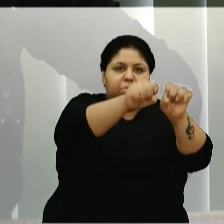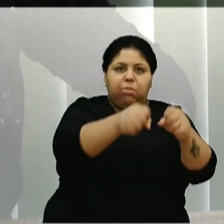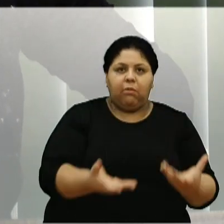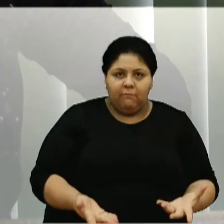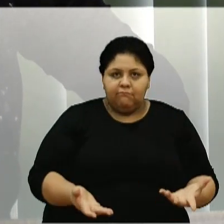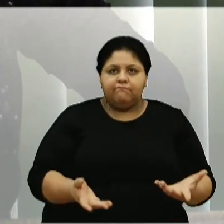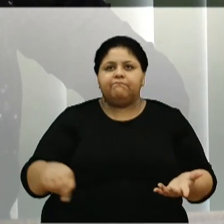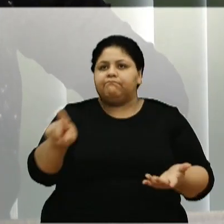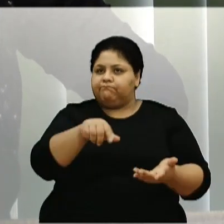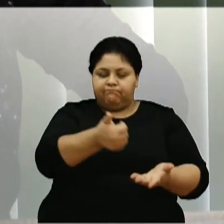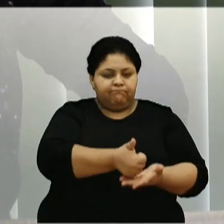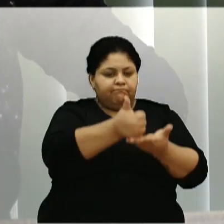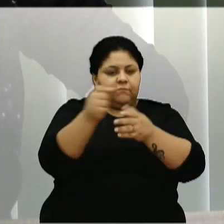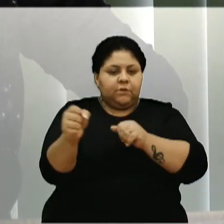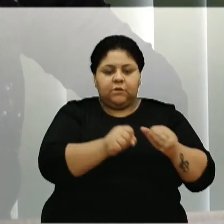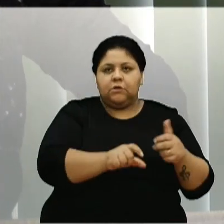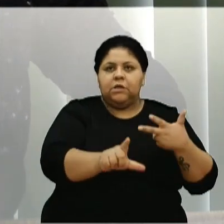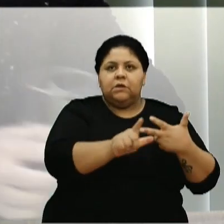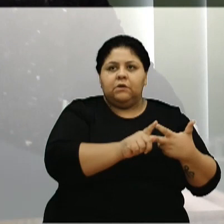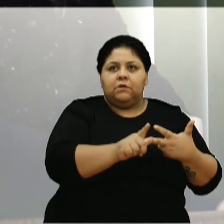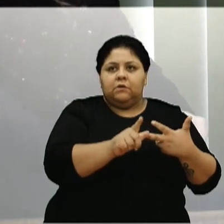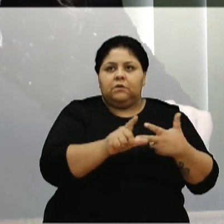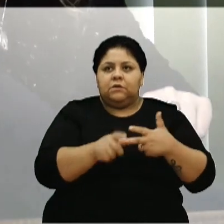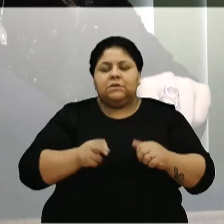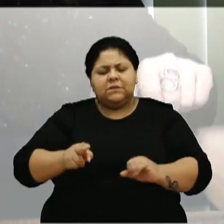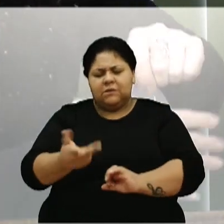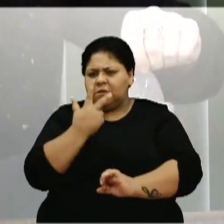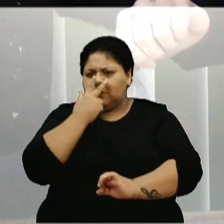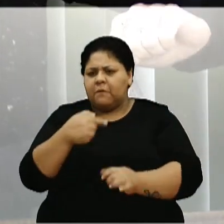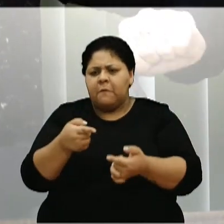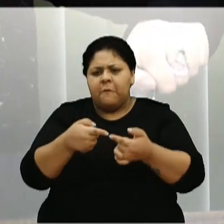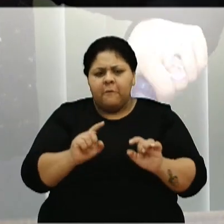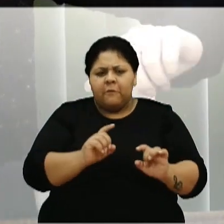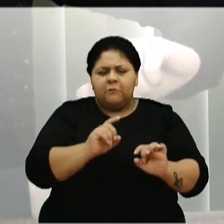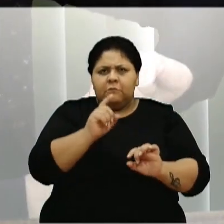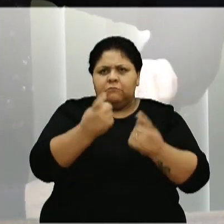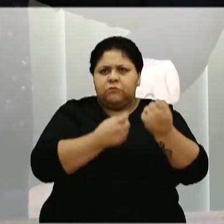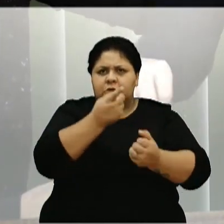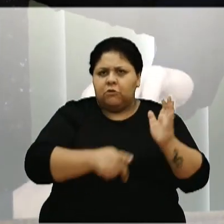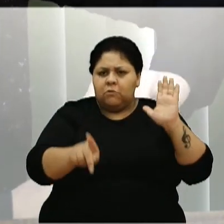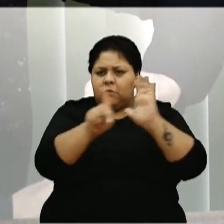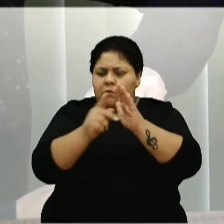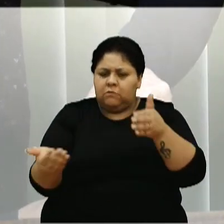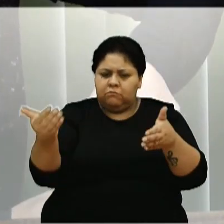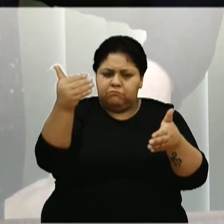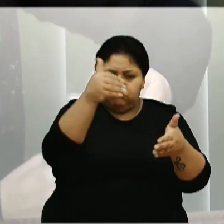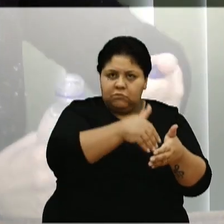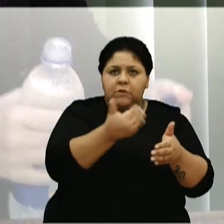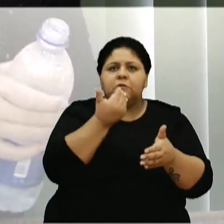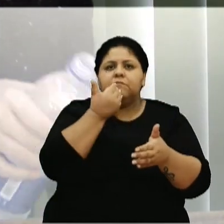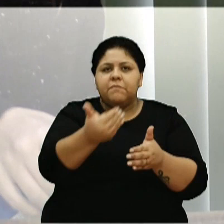gente conta com o Poder Legislativo, como sempre pôde contar, mas determinados projetos virão para cá. E eu